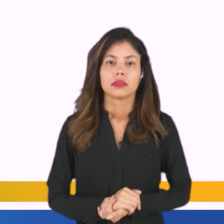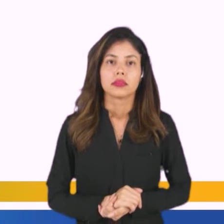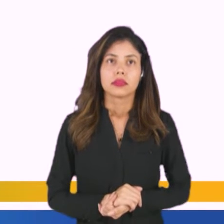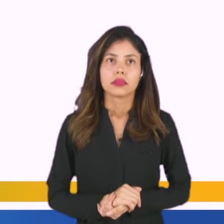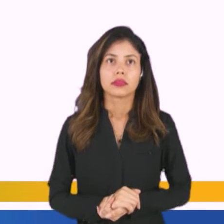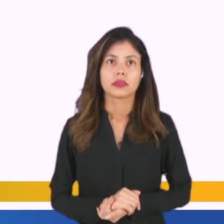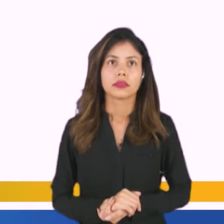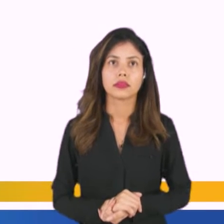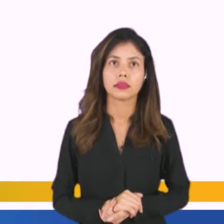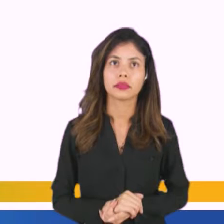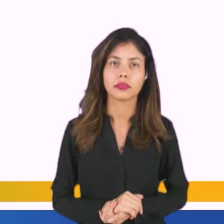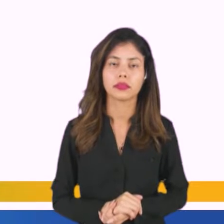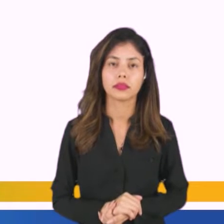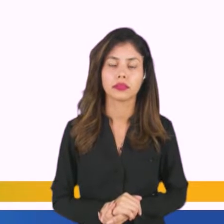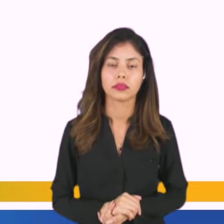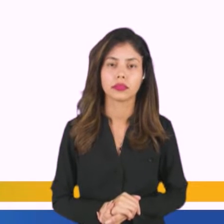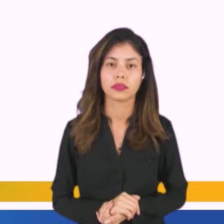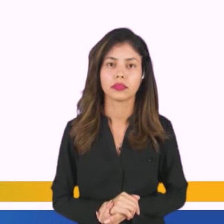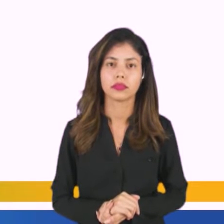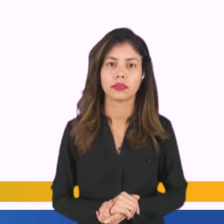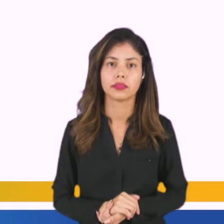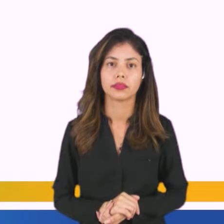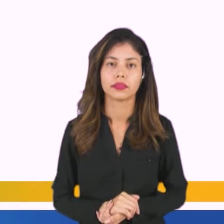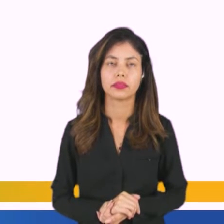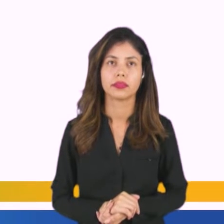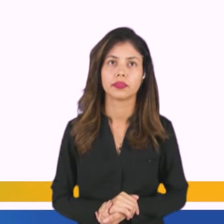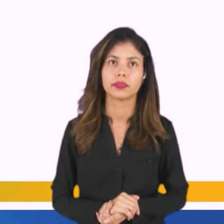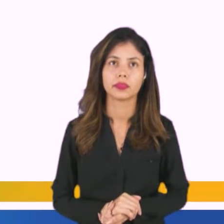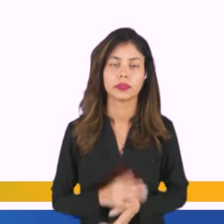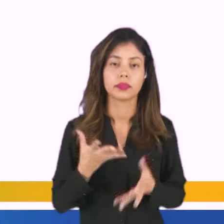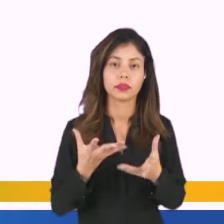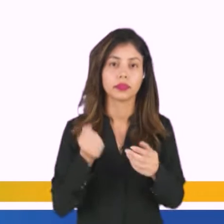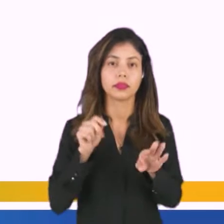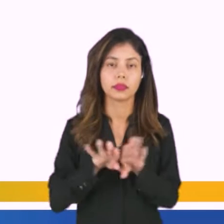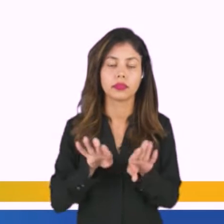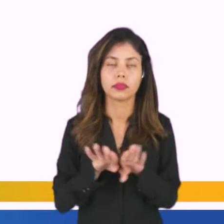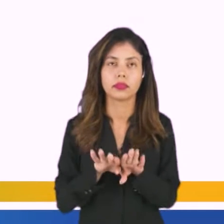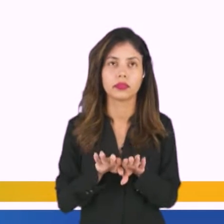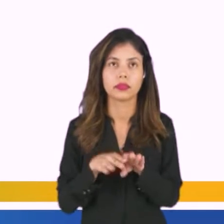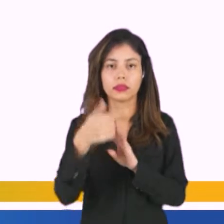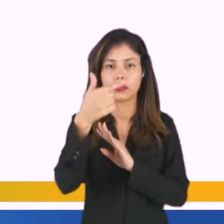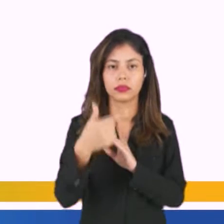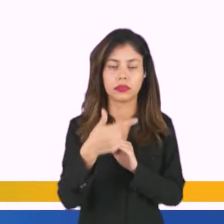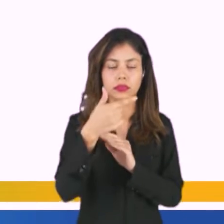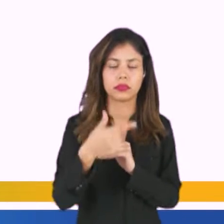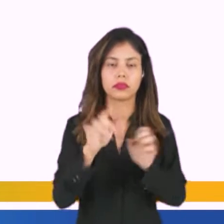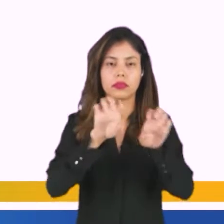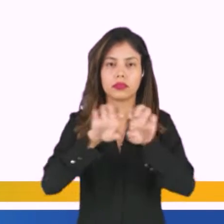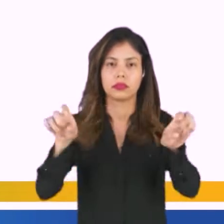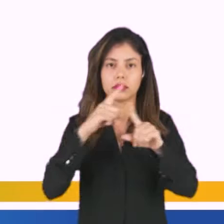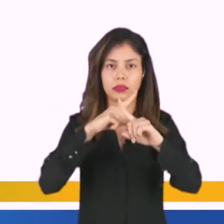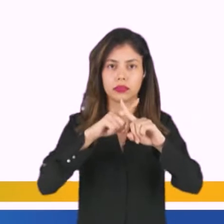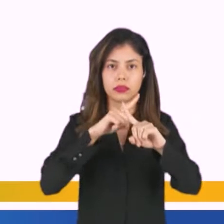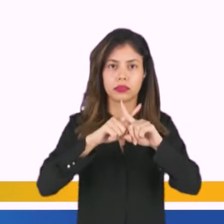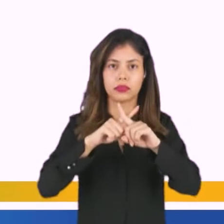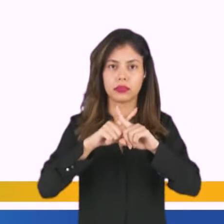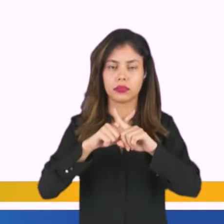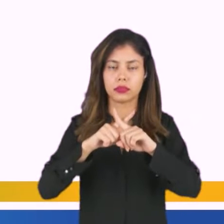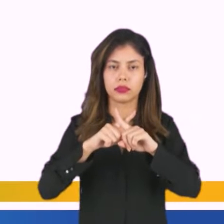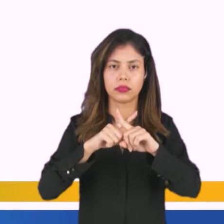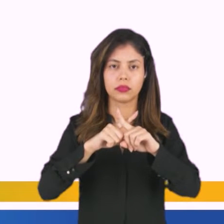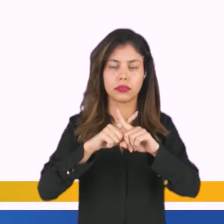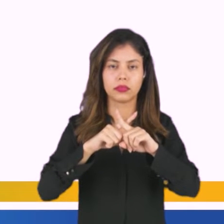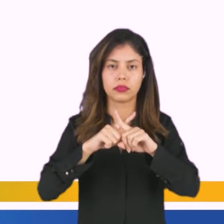Então, para isso, nós vamos fazer a seguinte situação. Vamos pegar a segunda equação,